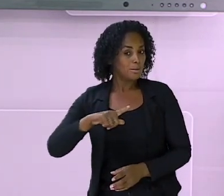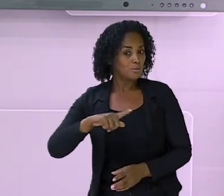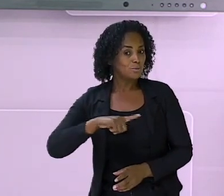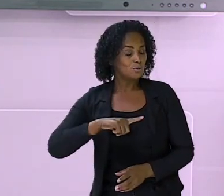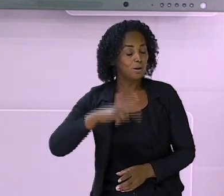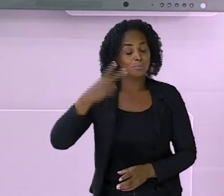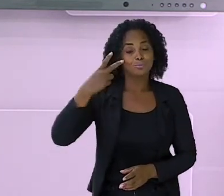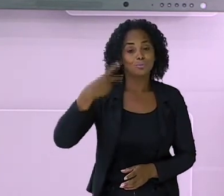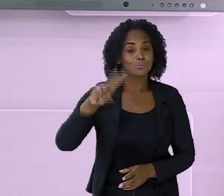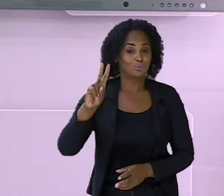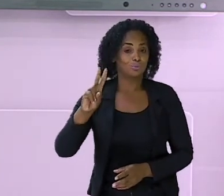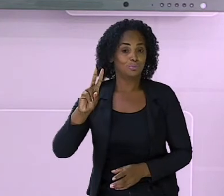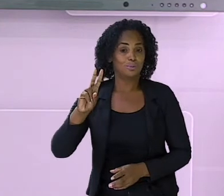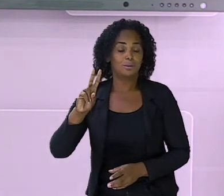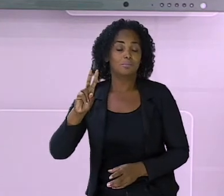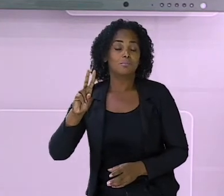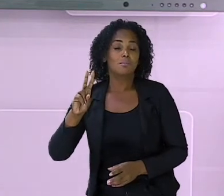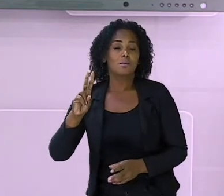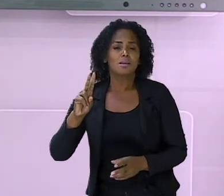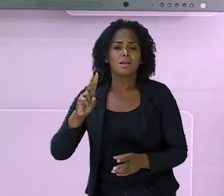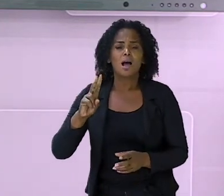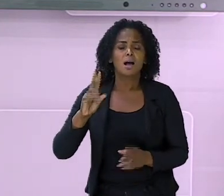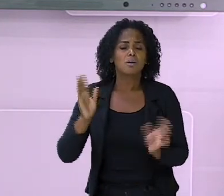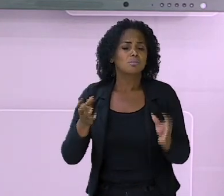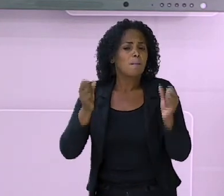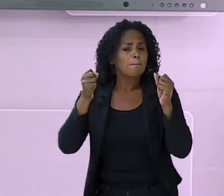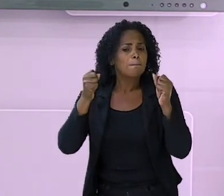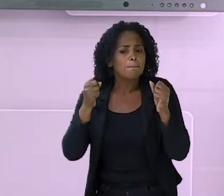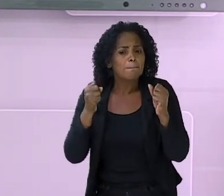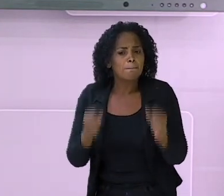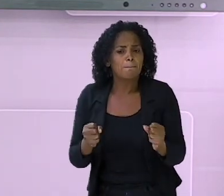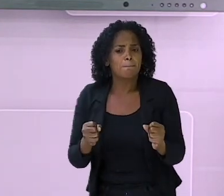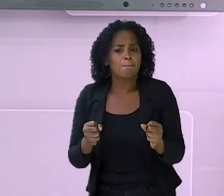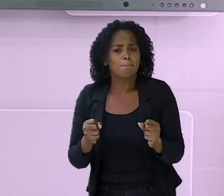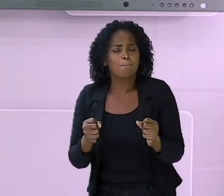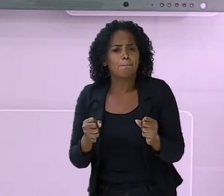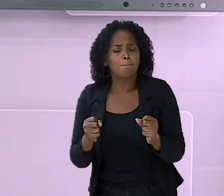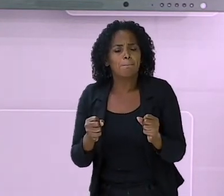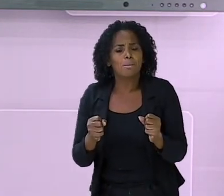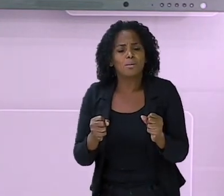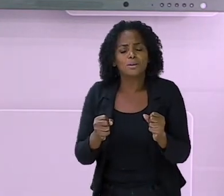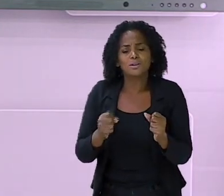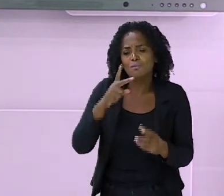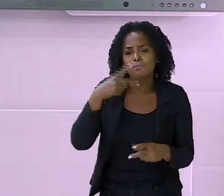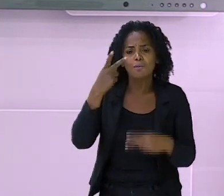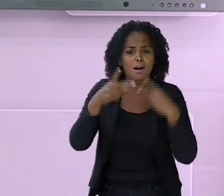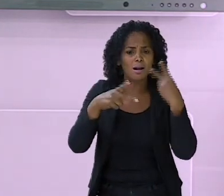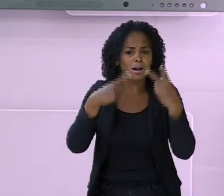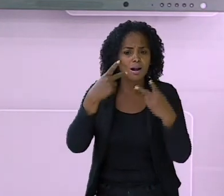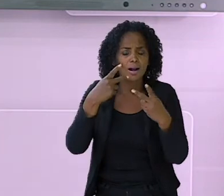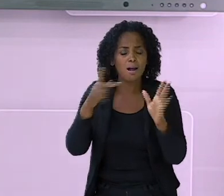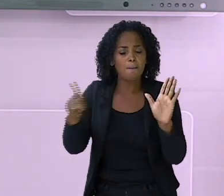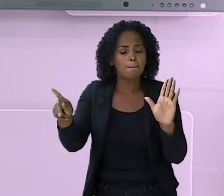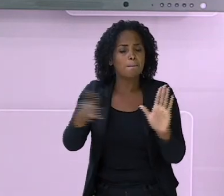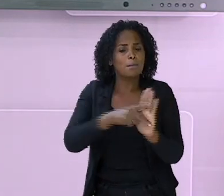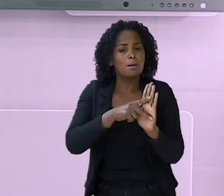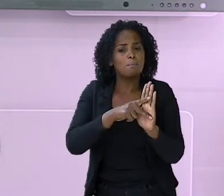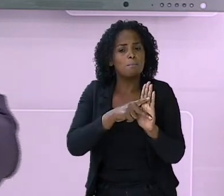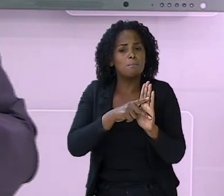é a sua imaginação. E como eu já falei em aulas anteriores, a resposta